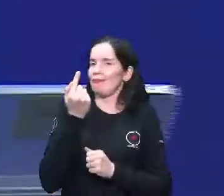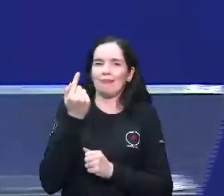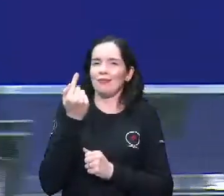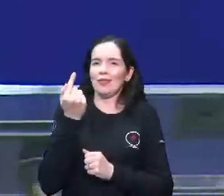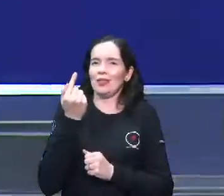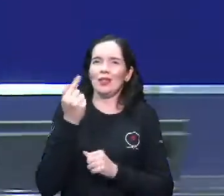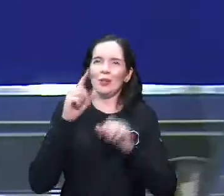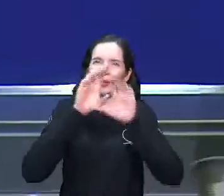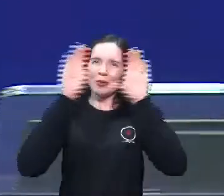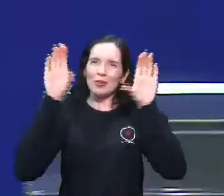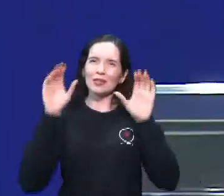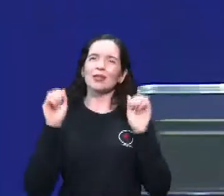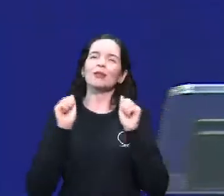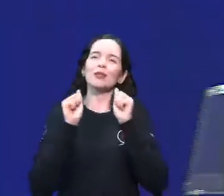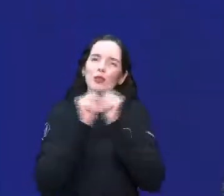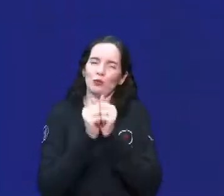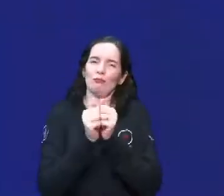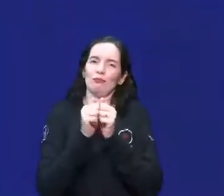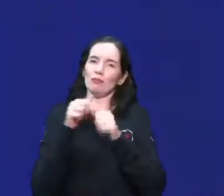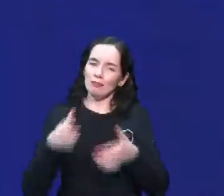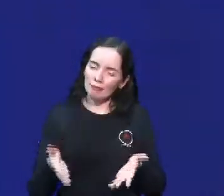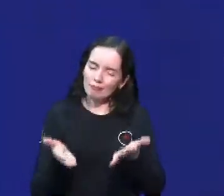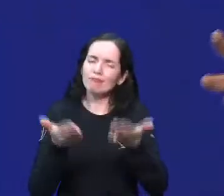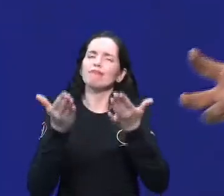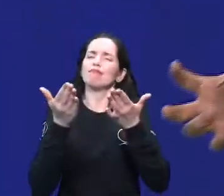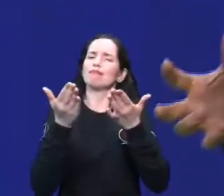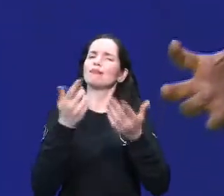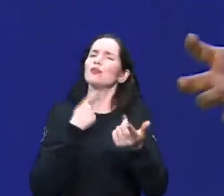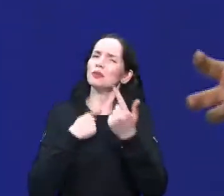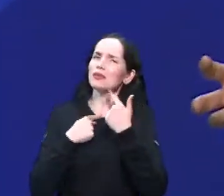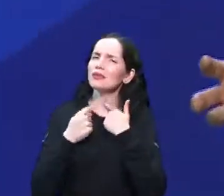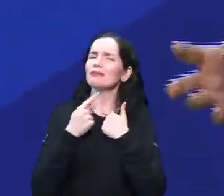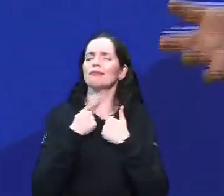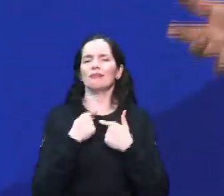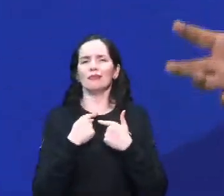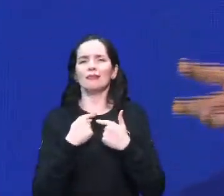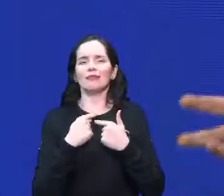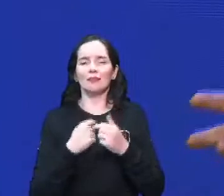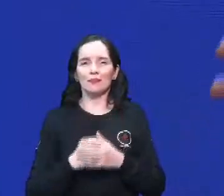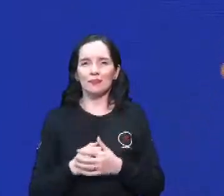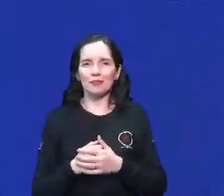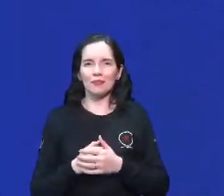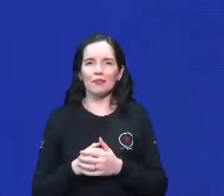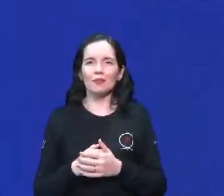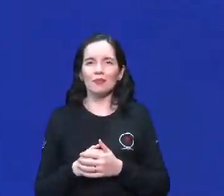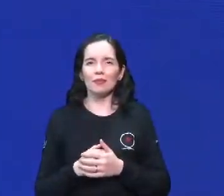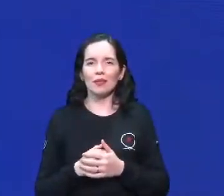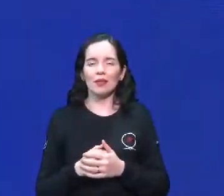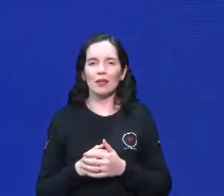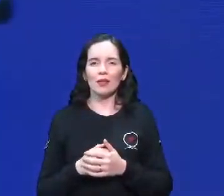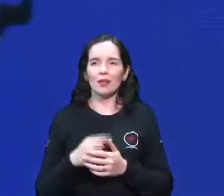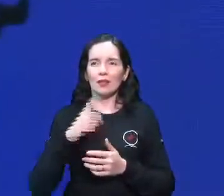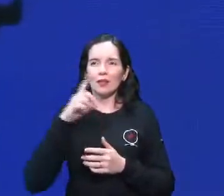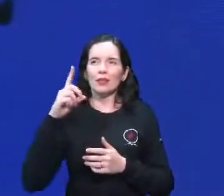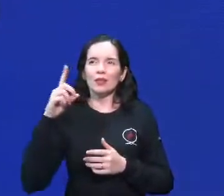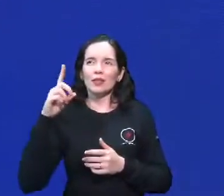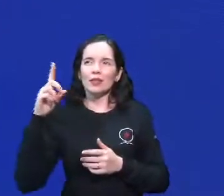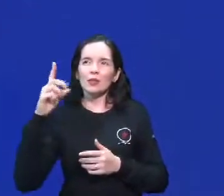contigo. Ou seja, desejo. É como Deus chegando no sonho de Salomão e